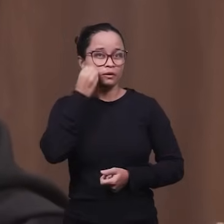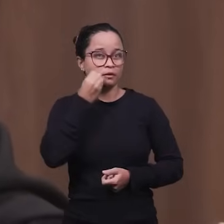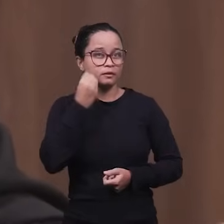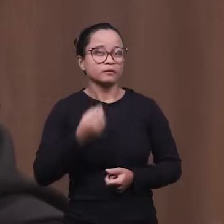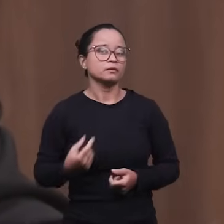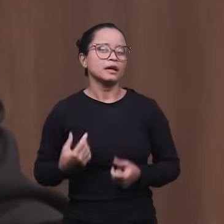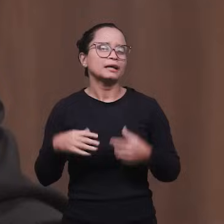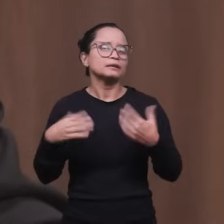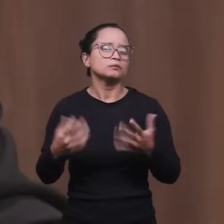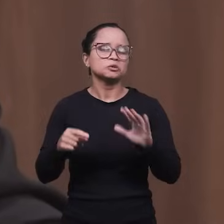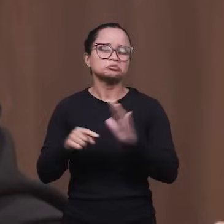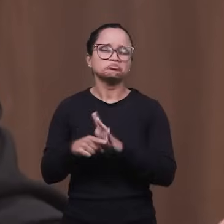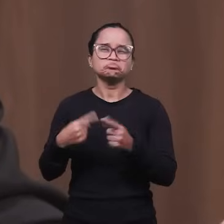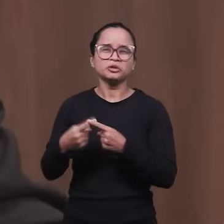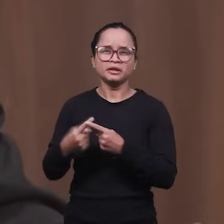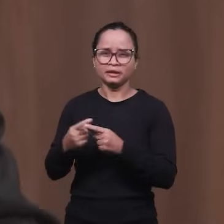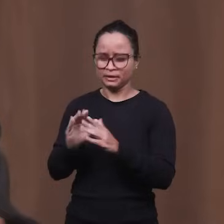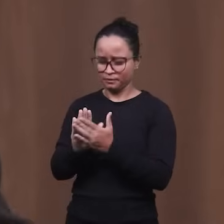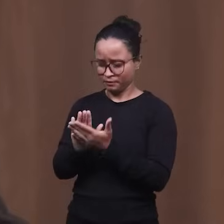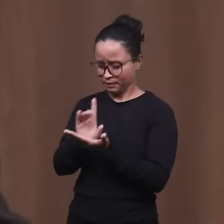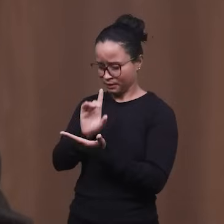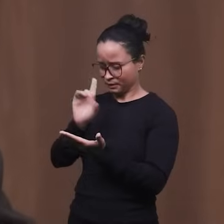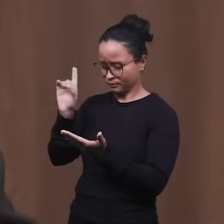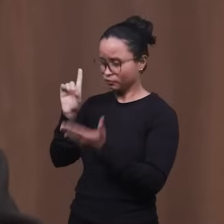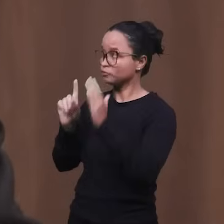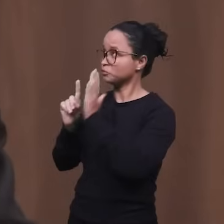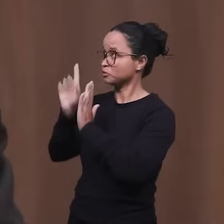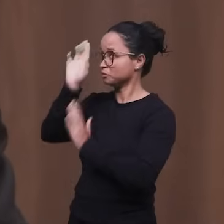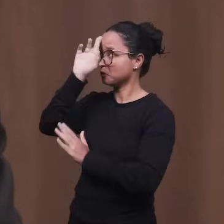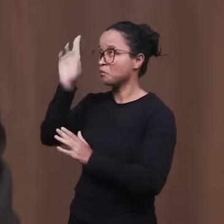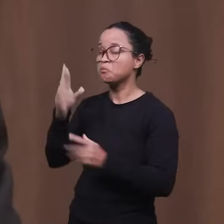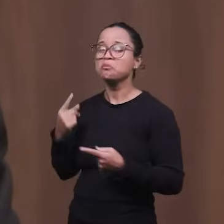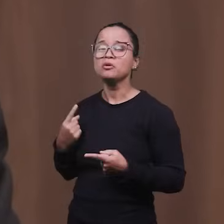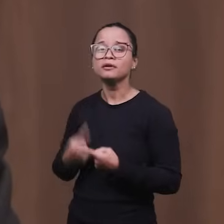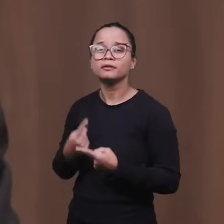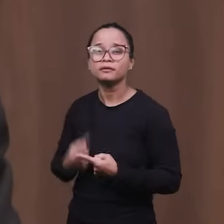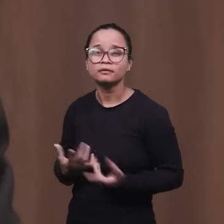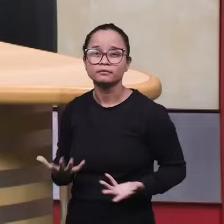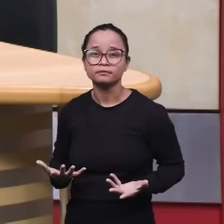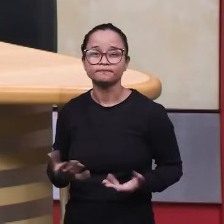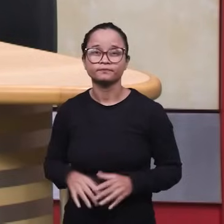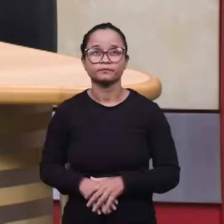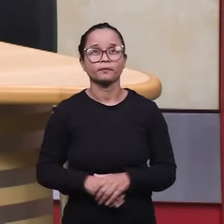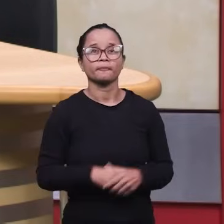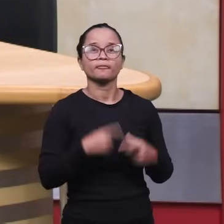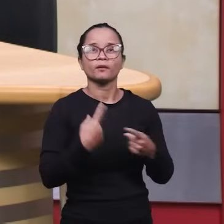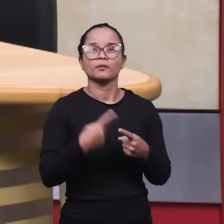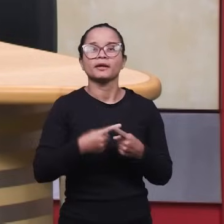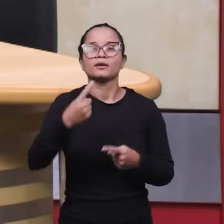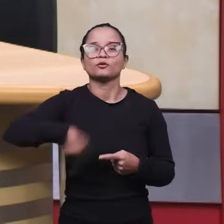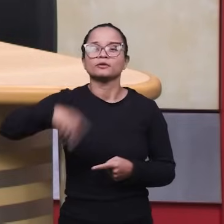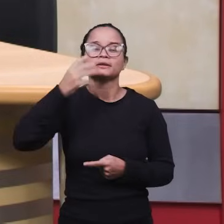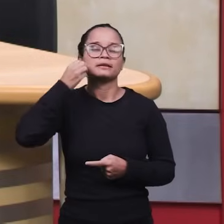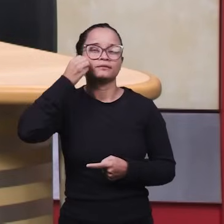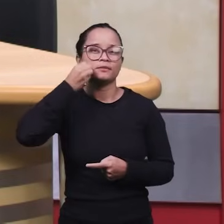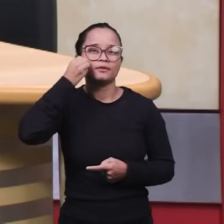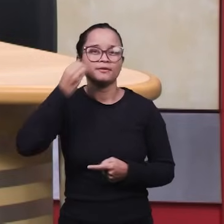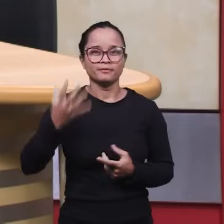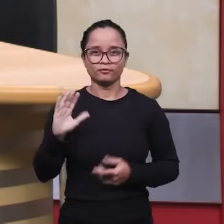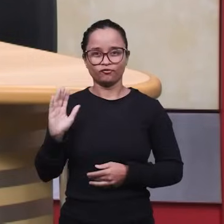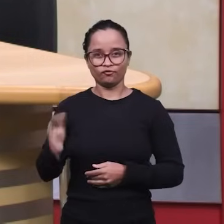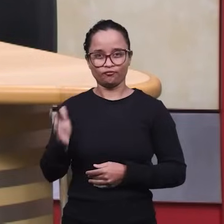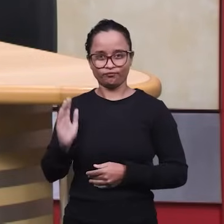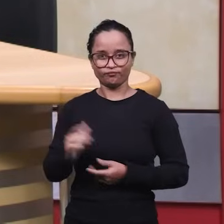por que vocês consultam a Bíblia? Por que consulta ao Senhor pela Bíblia? Isso pela experiência nossa. Nós temos experiência com